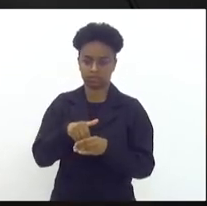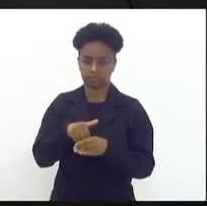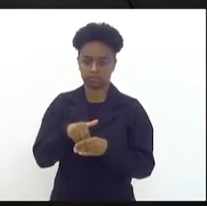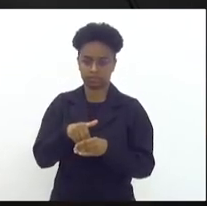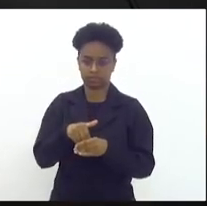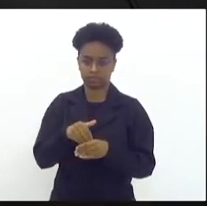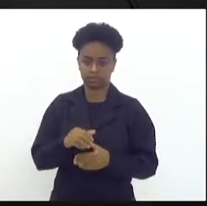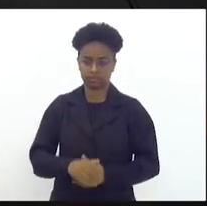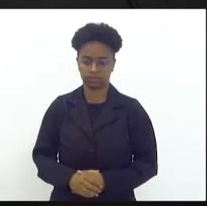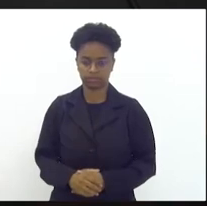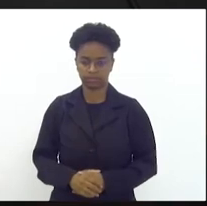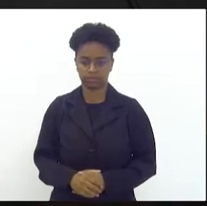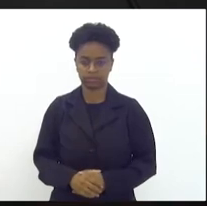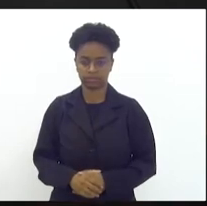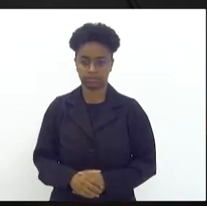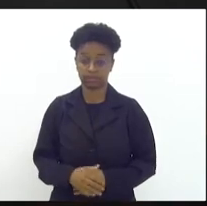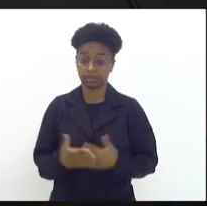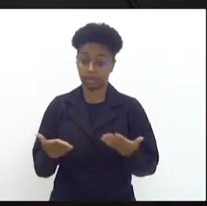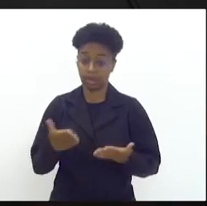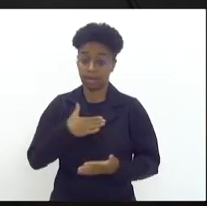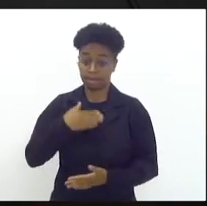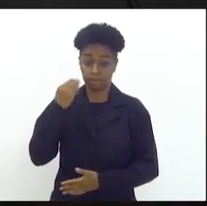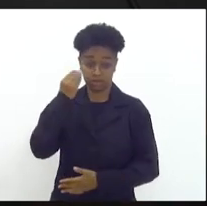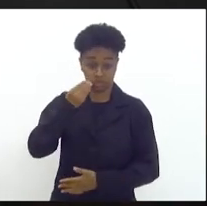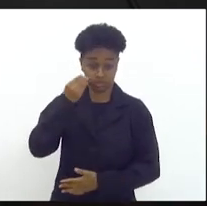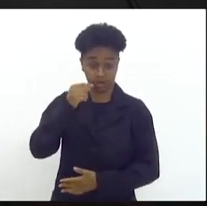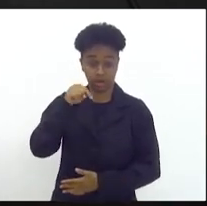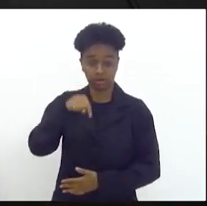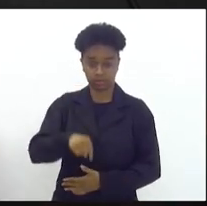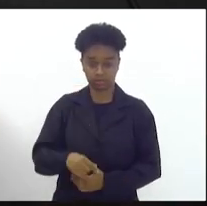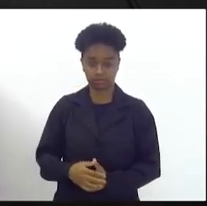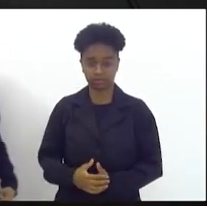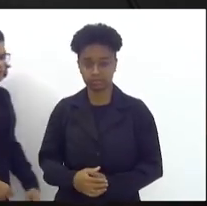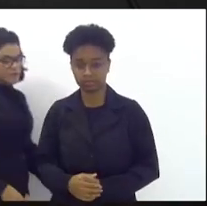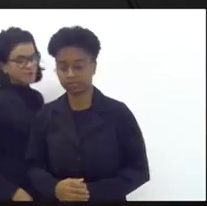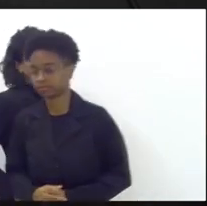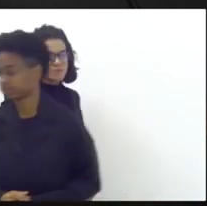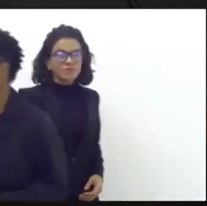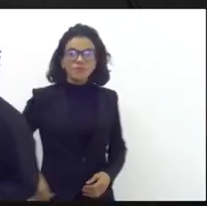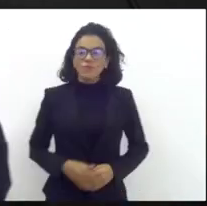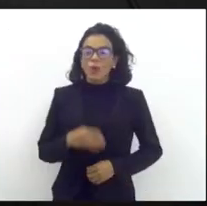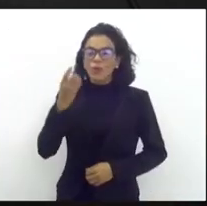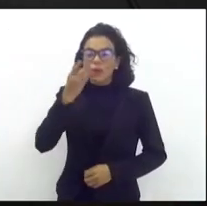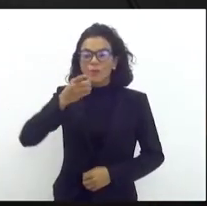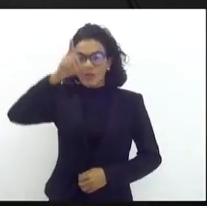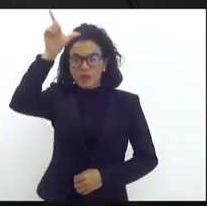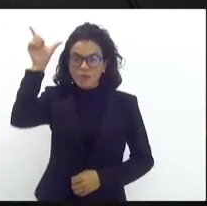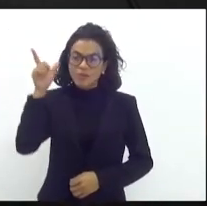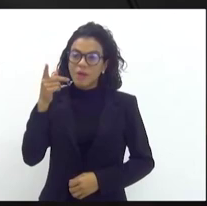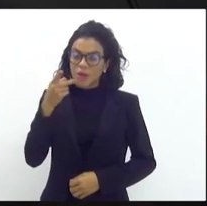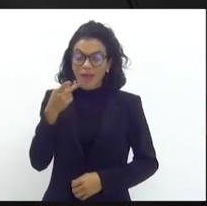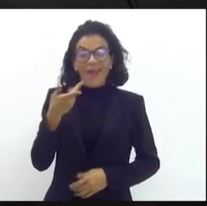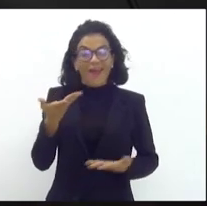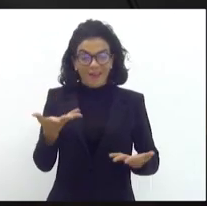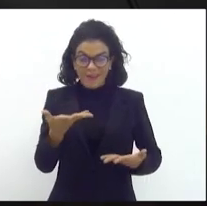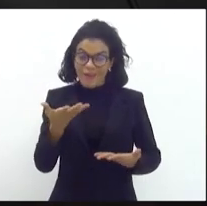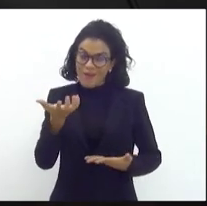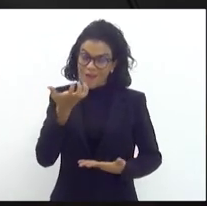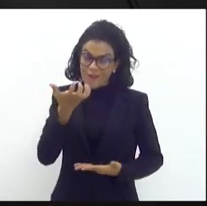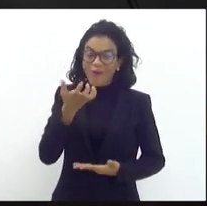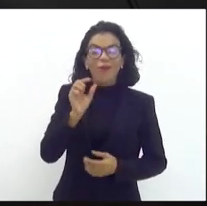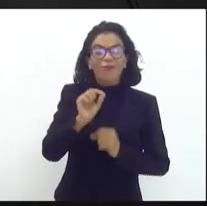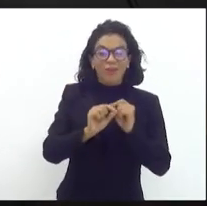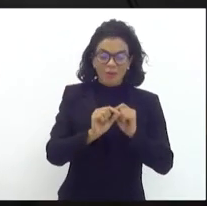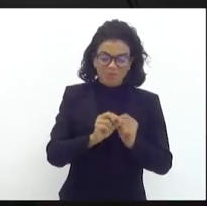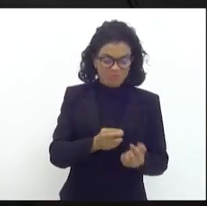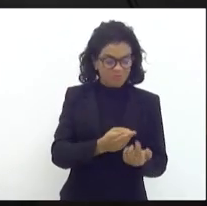bom com a minha experiência no Parlamento do deputado Luiz Paulo aí eu quero fazer um dever